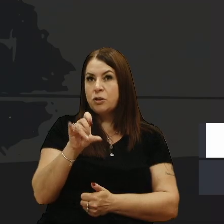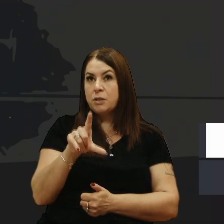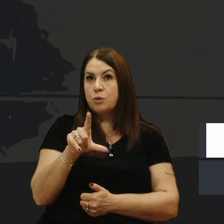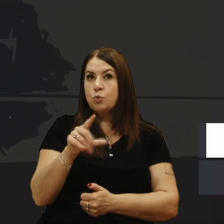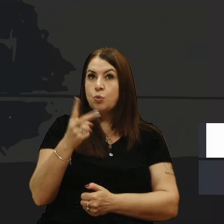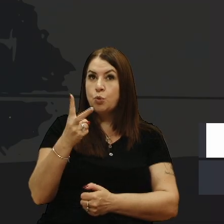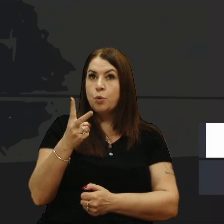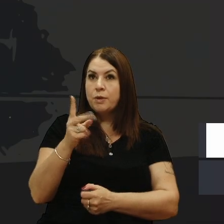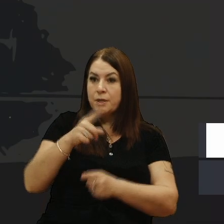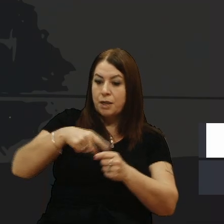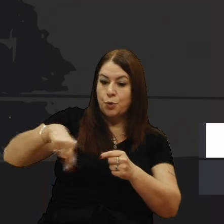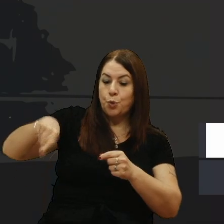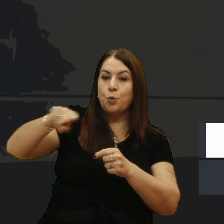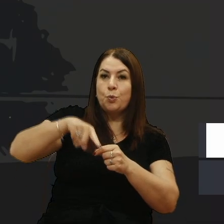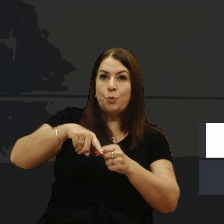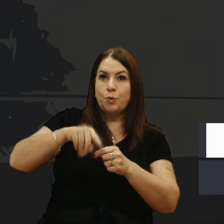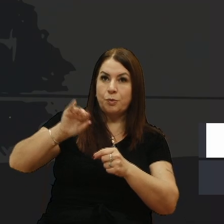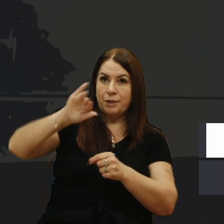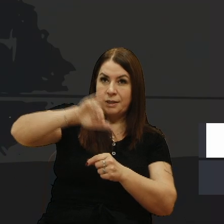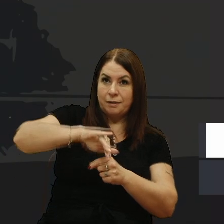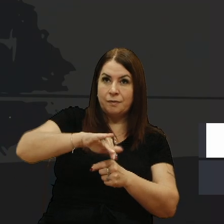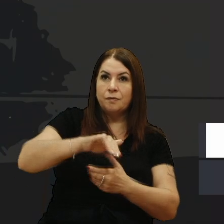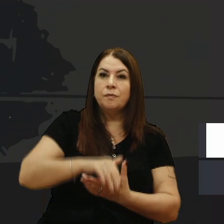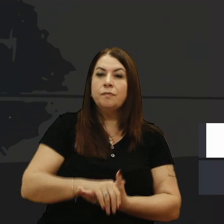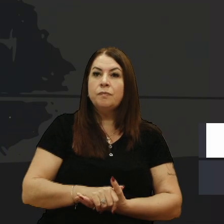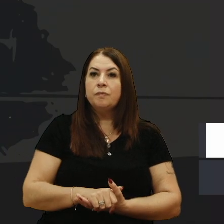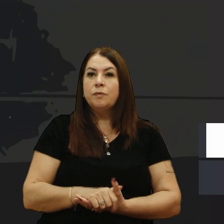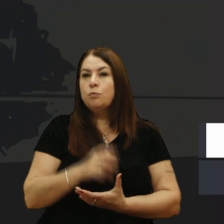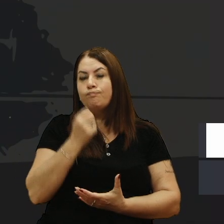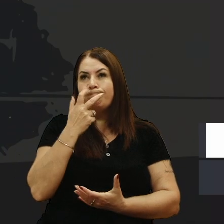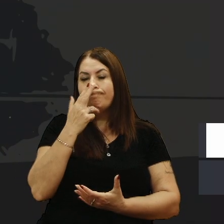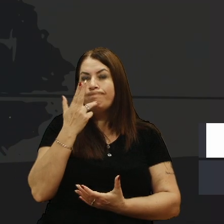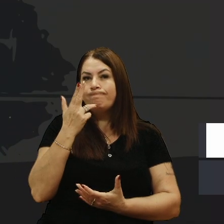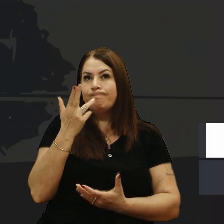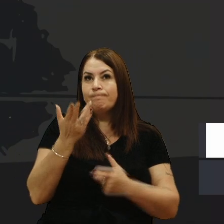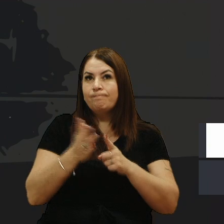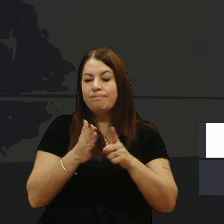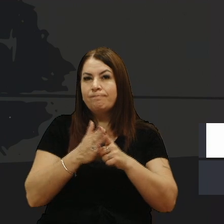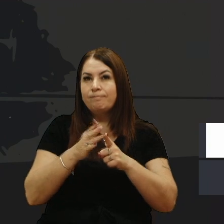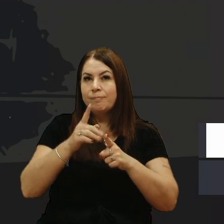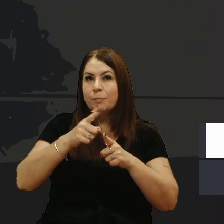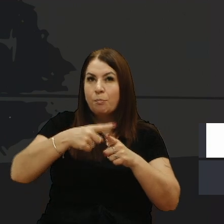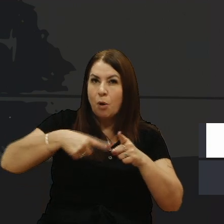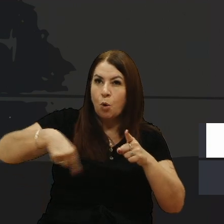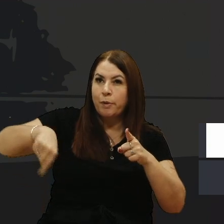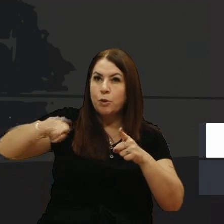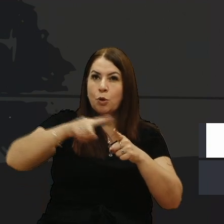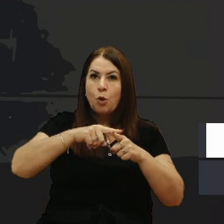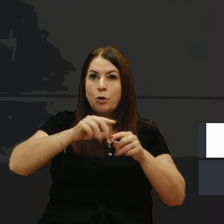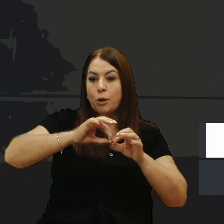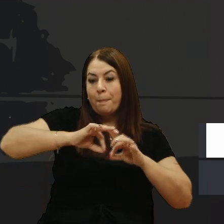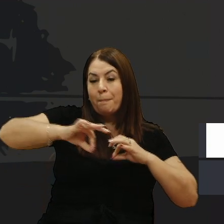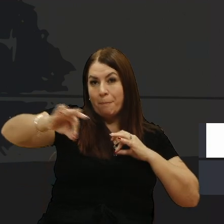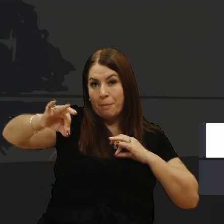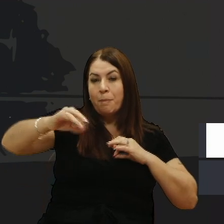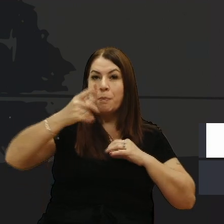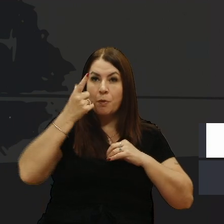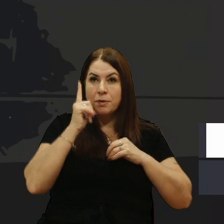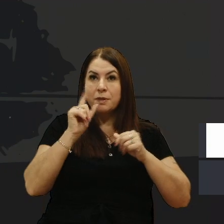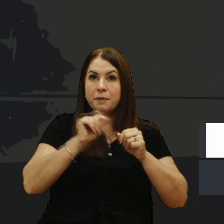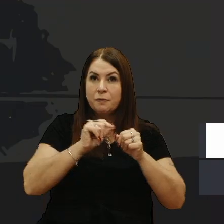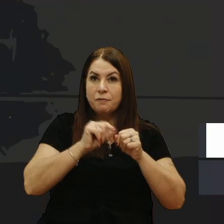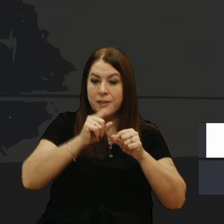nível. Pode passar. Que seria como se fosse uma rotatória alongada, porém mais distante, né? Em que você consegue fazer